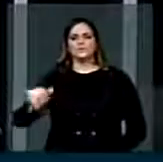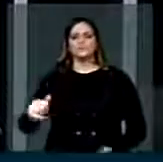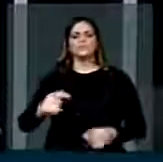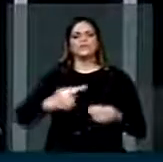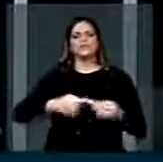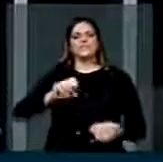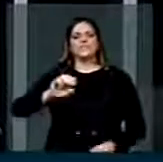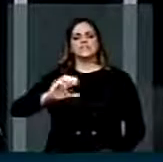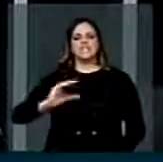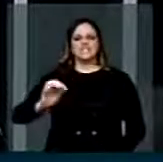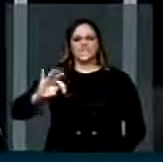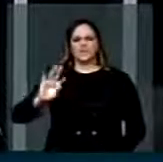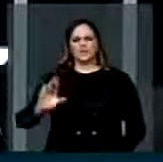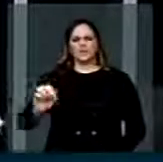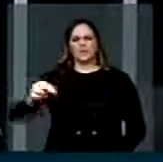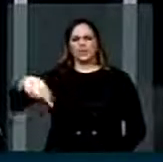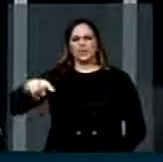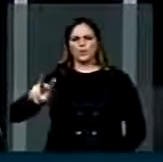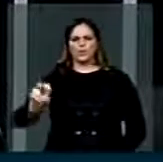do Maranhão,